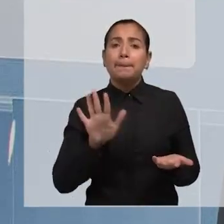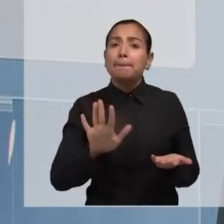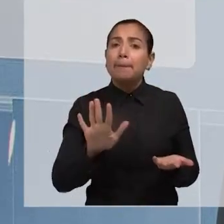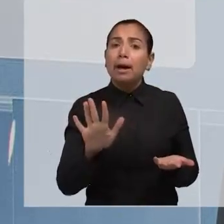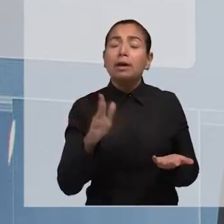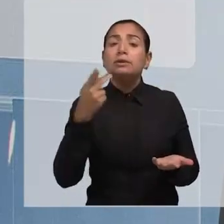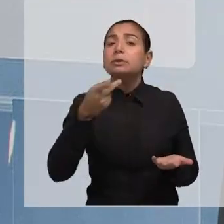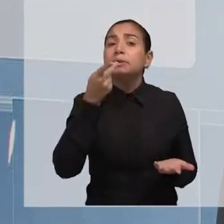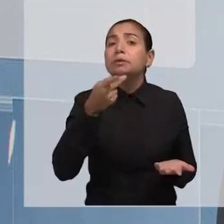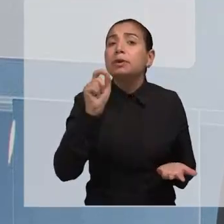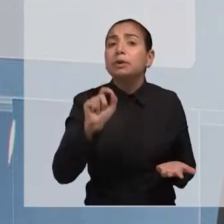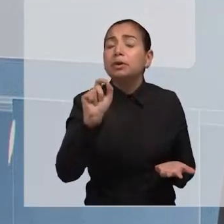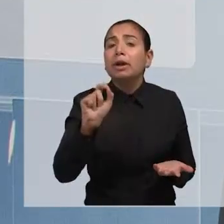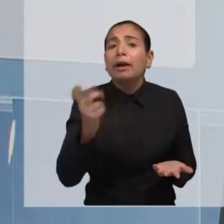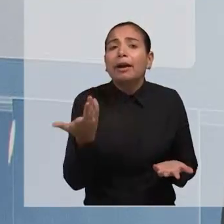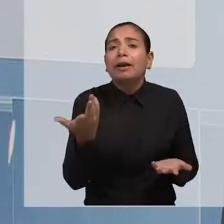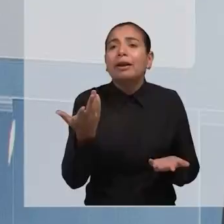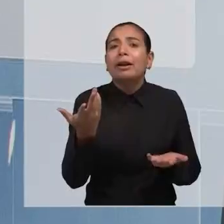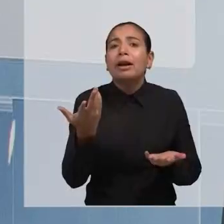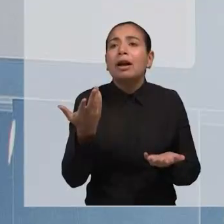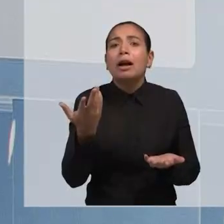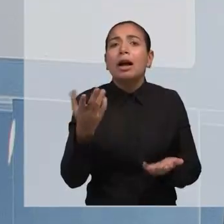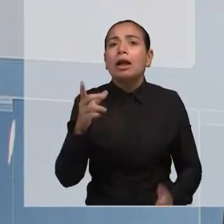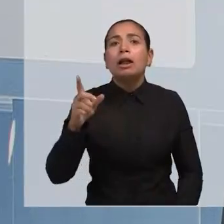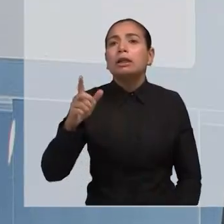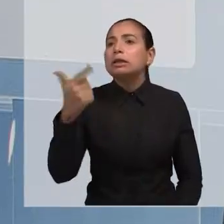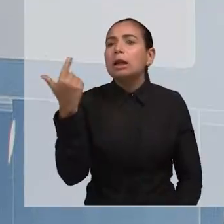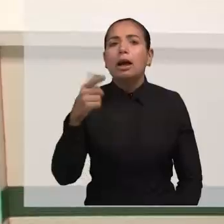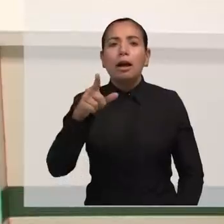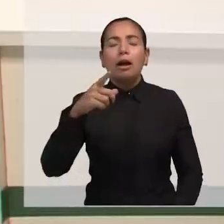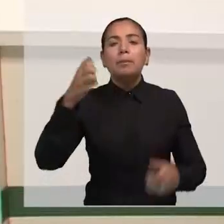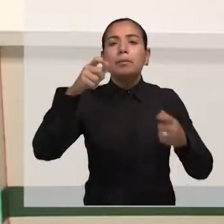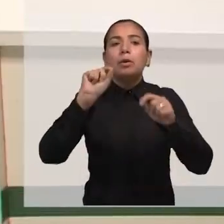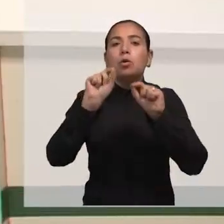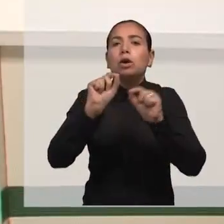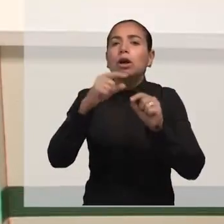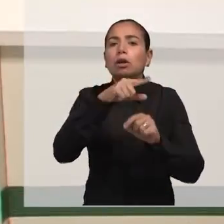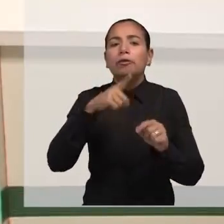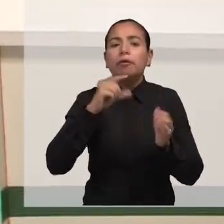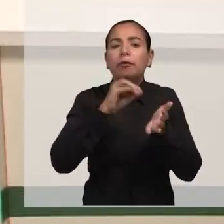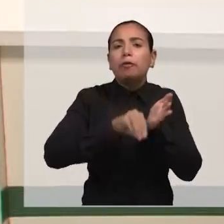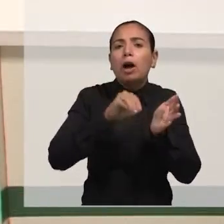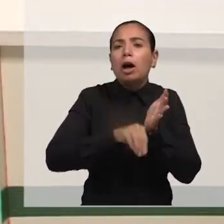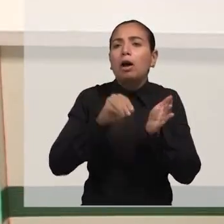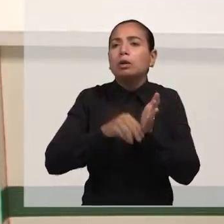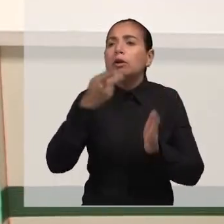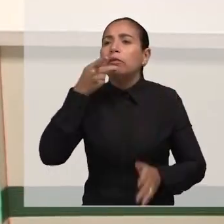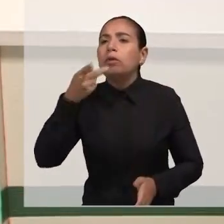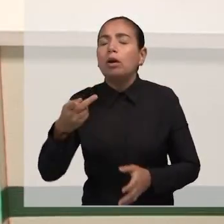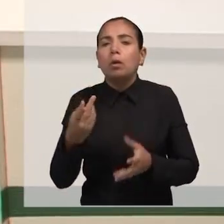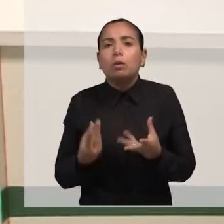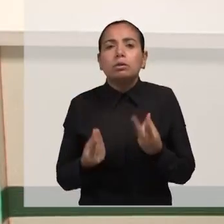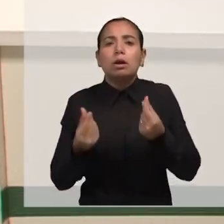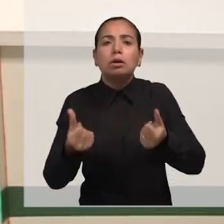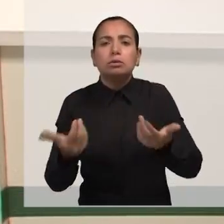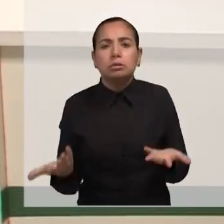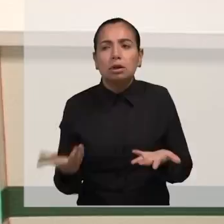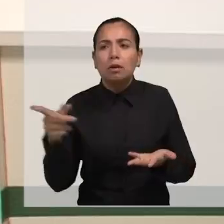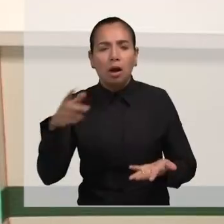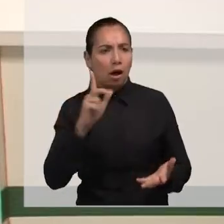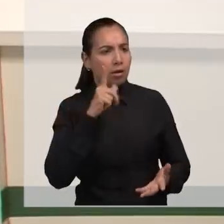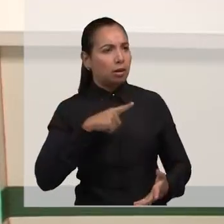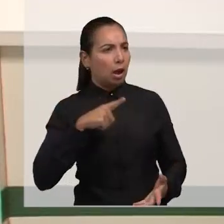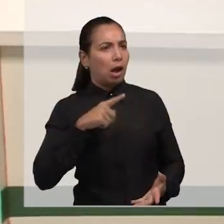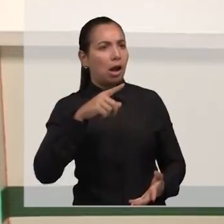na mensagem não vê a vírgula. Então ele entendeu, não tenha piedade. E por conta dessa vírgula, todos morreram, né? Ele respondeu,